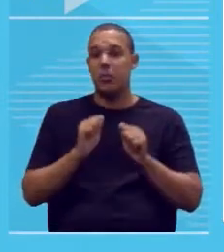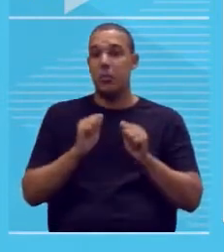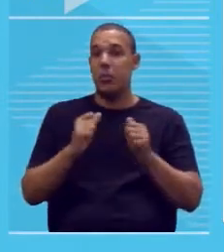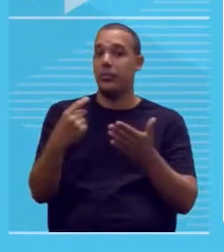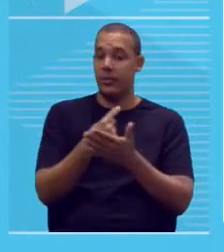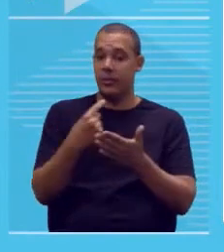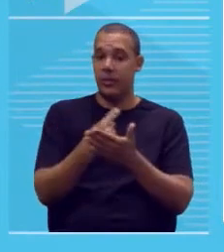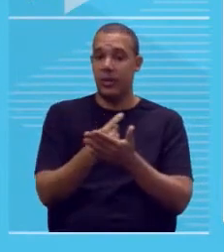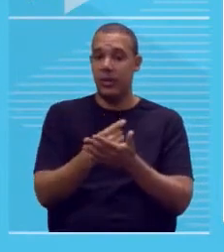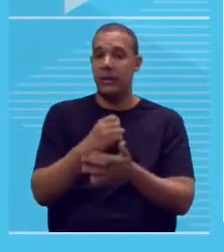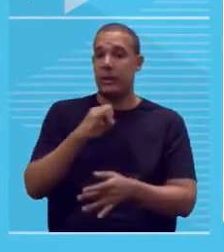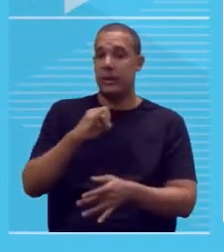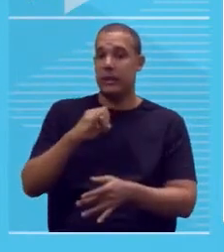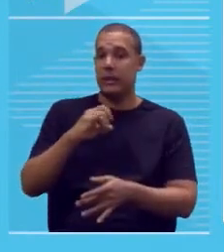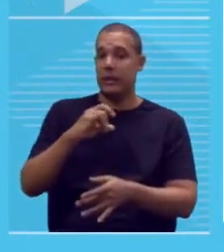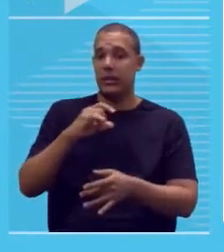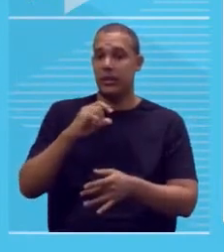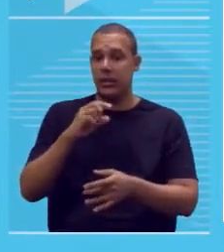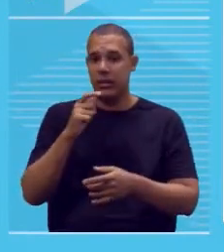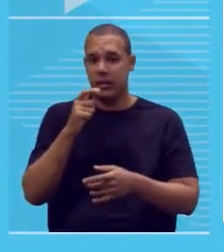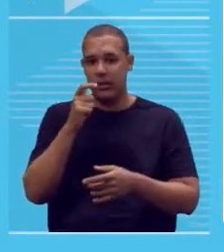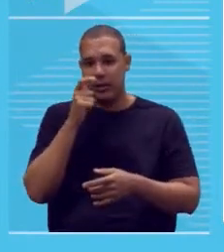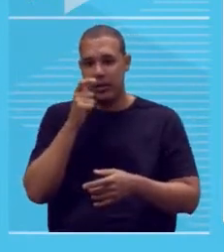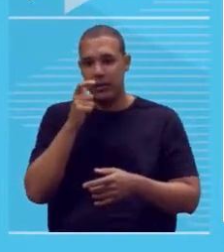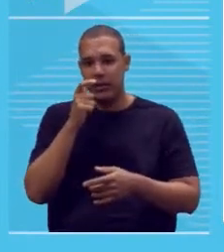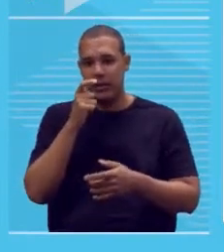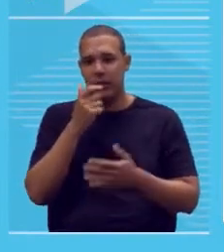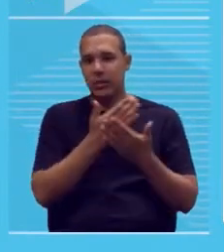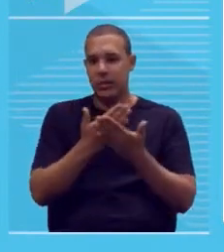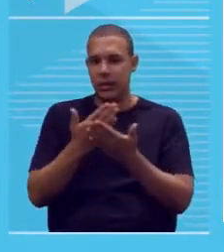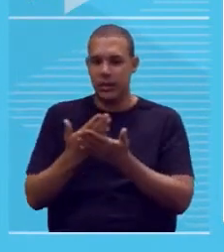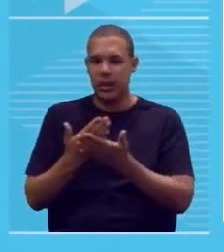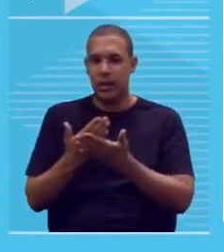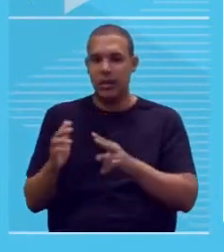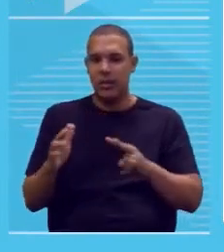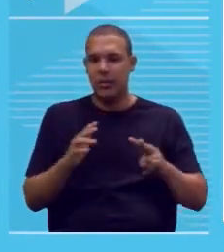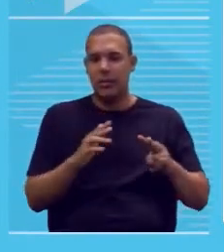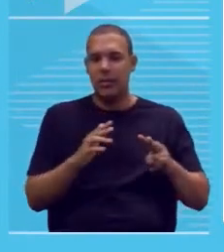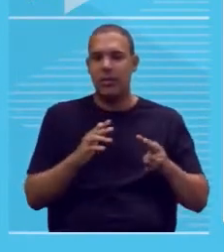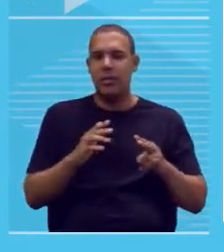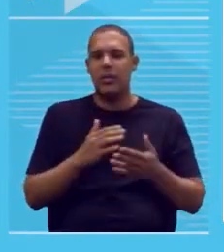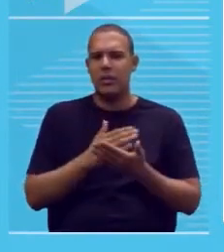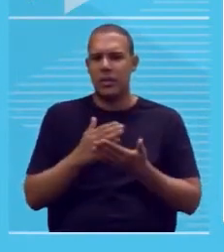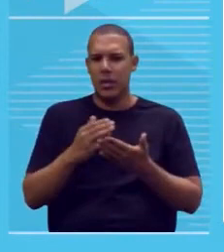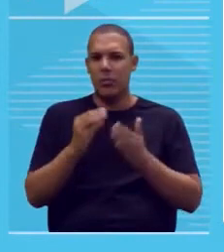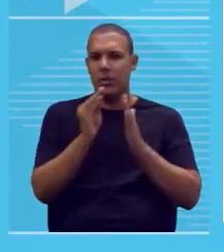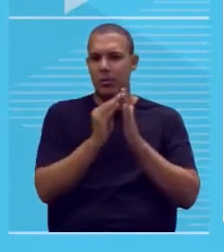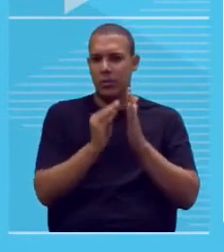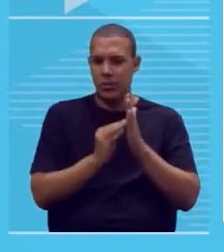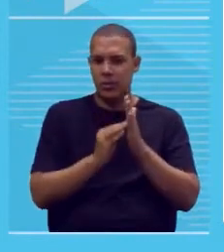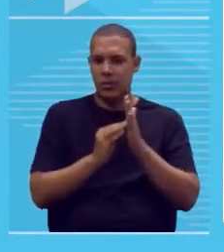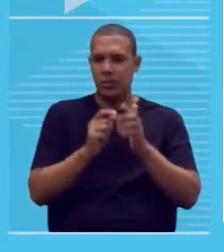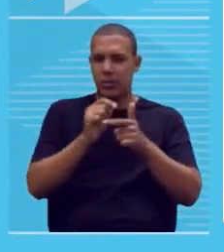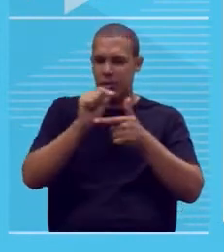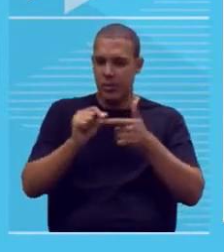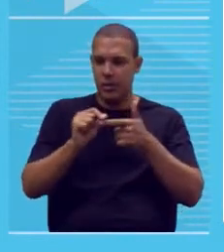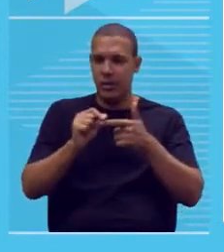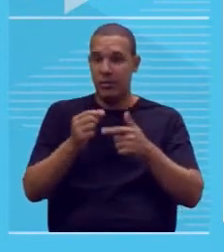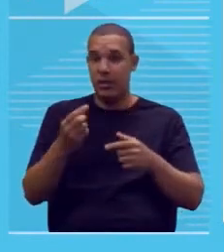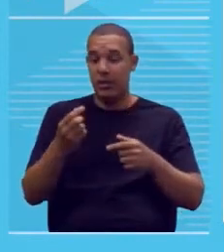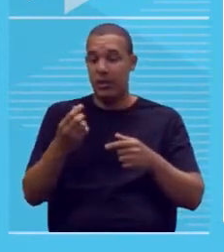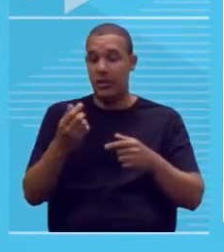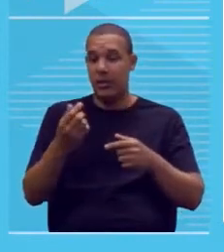gente? Quem está acompanhando as aulas desde as semanas anteriores, ou seja, nós já iniciamos o conteúdo de geometria analítica e estamos na terceira